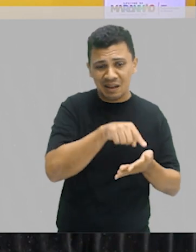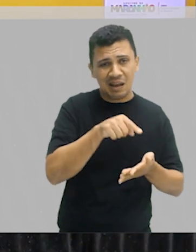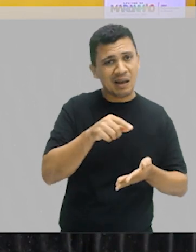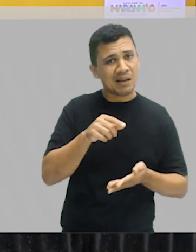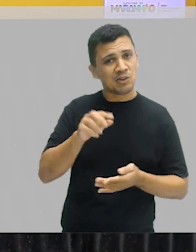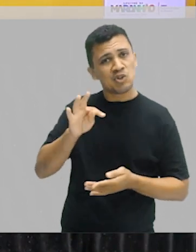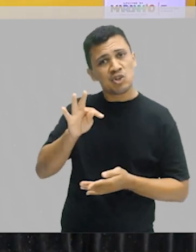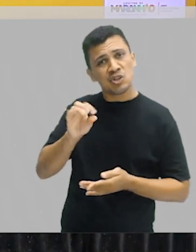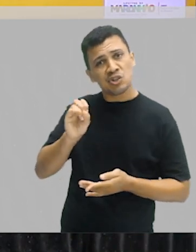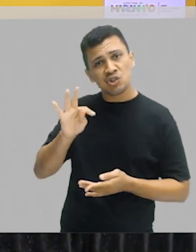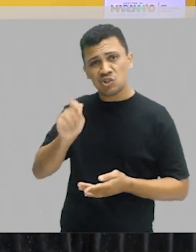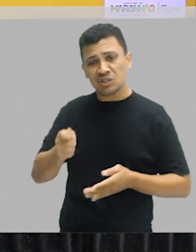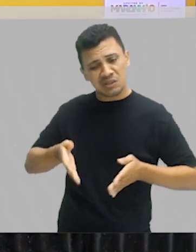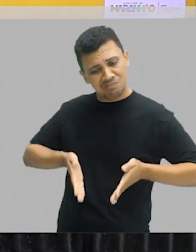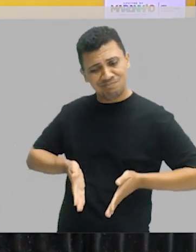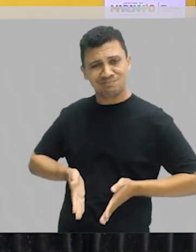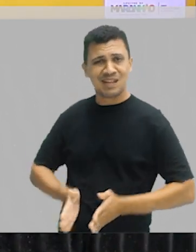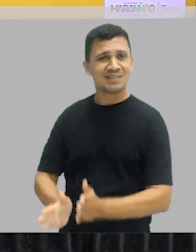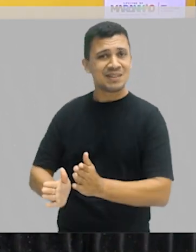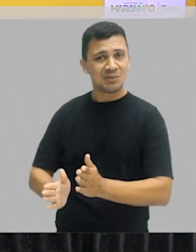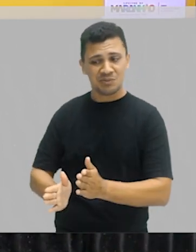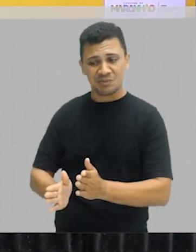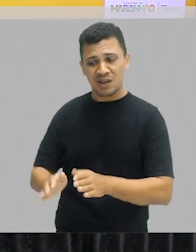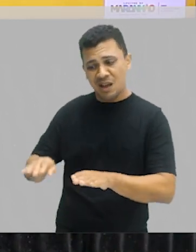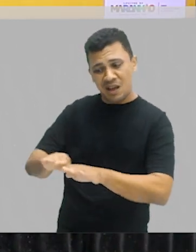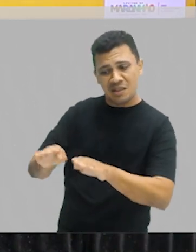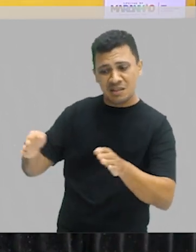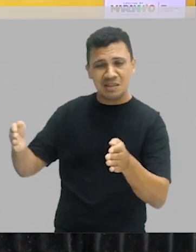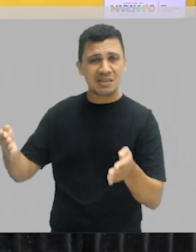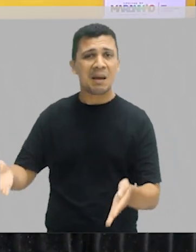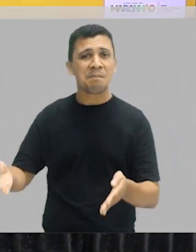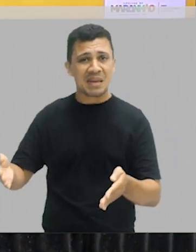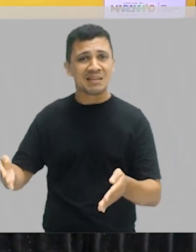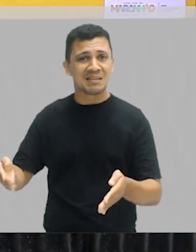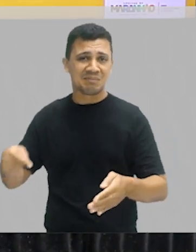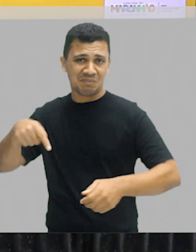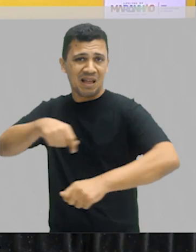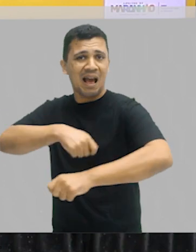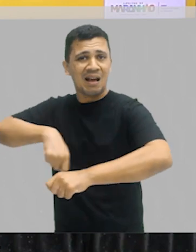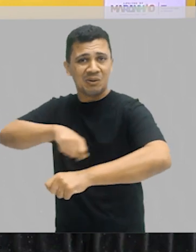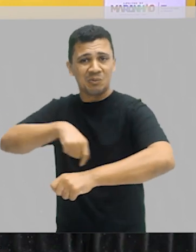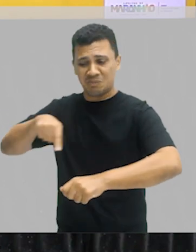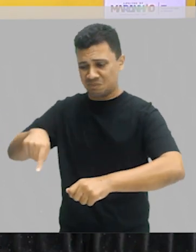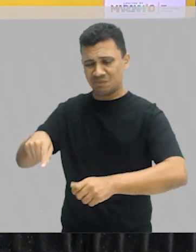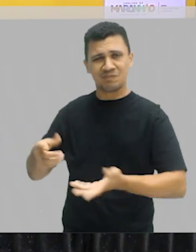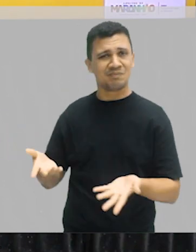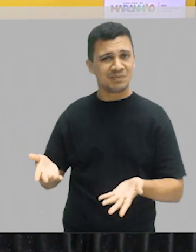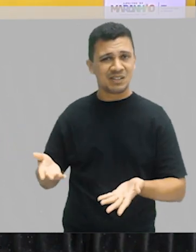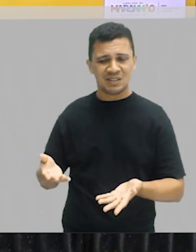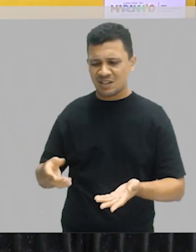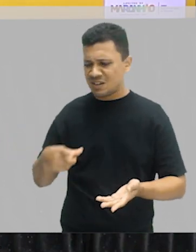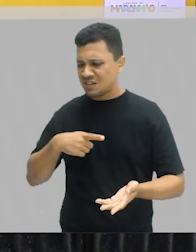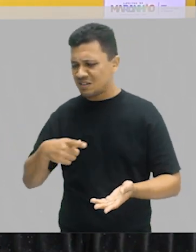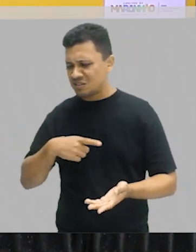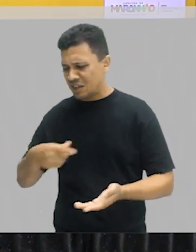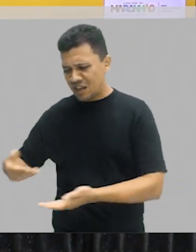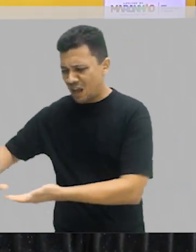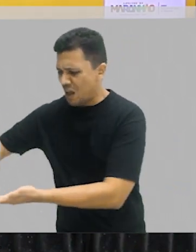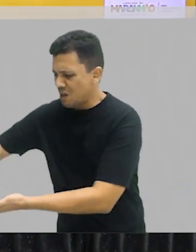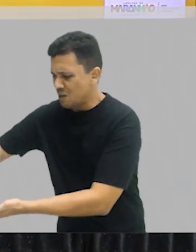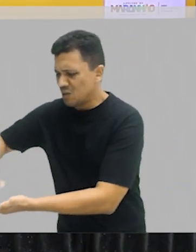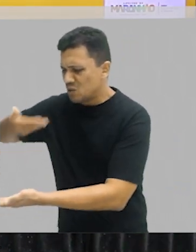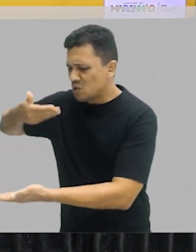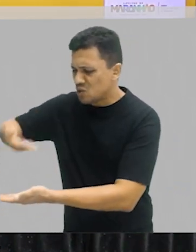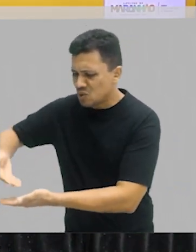Veio a este mundo prematuramente sobre a mesa da cozinha. Entre sopas que